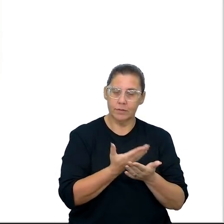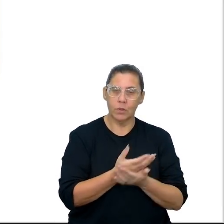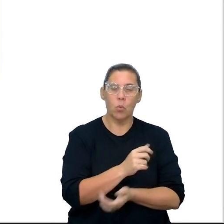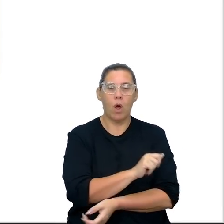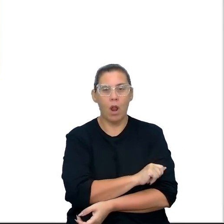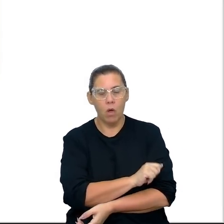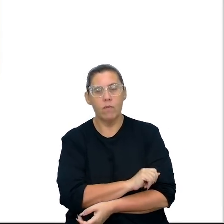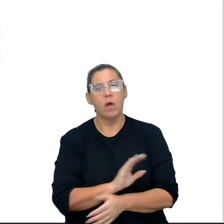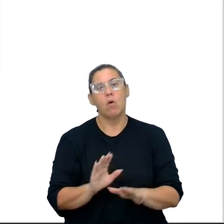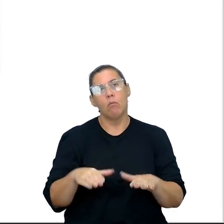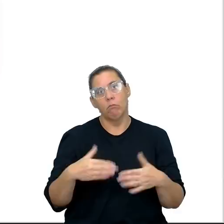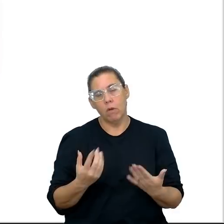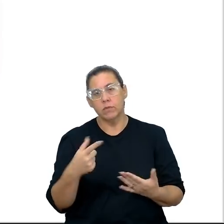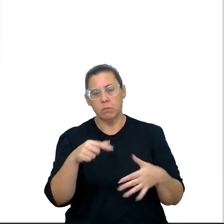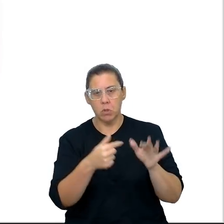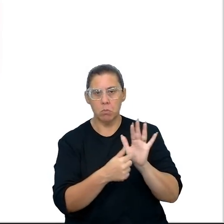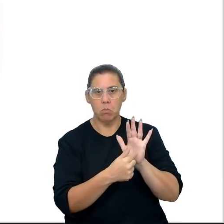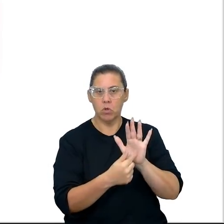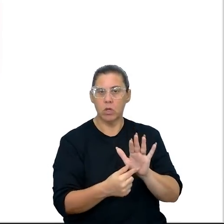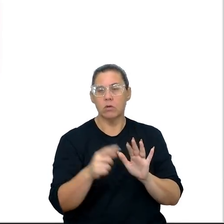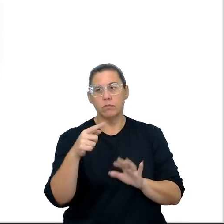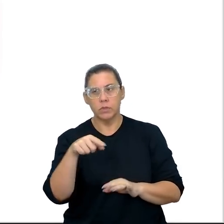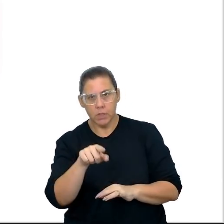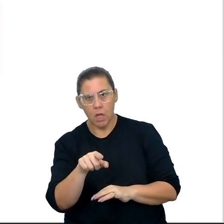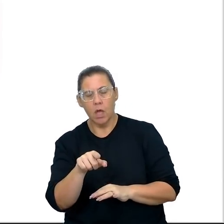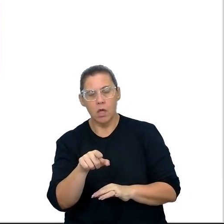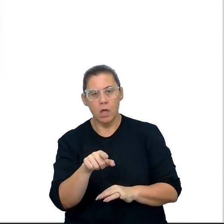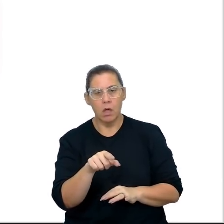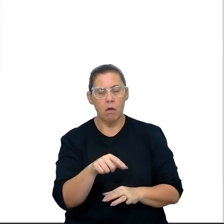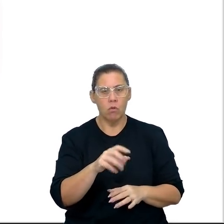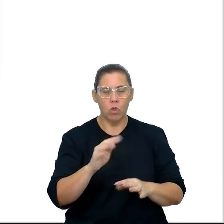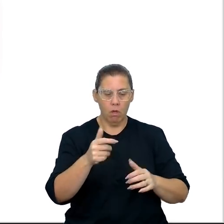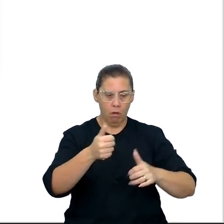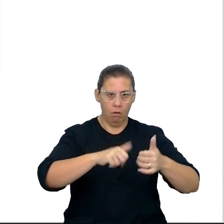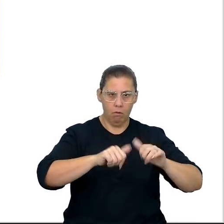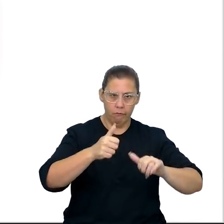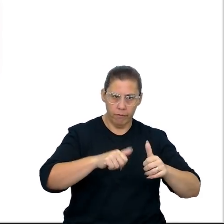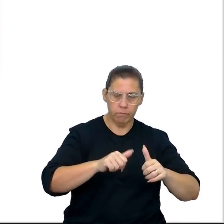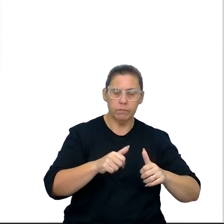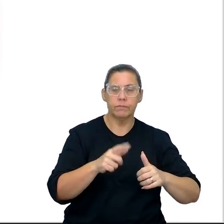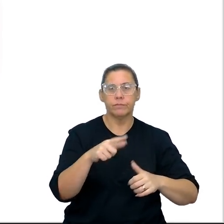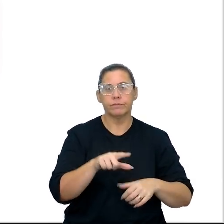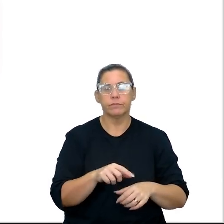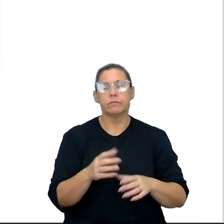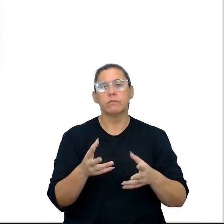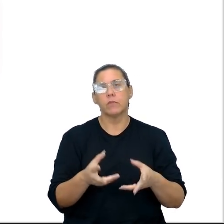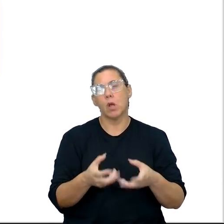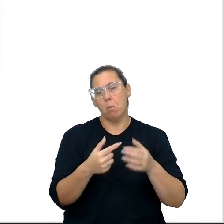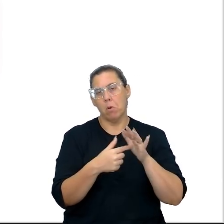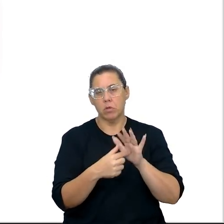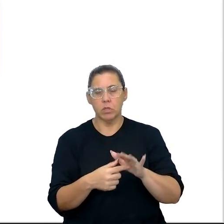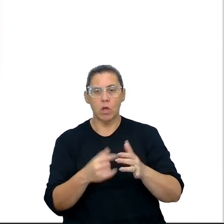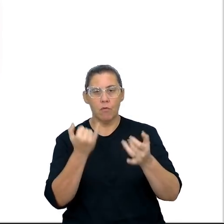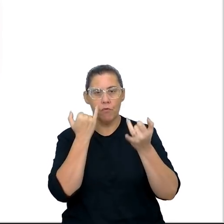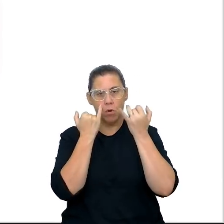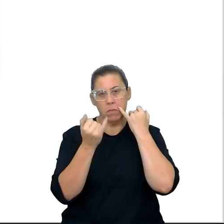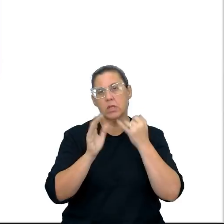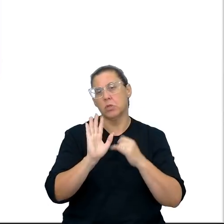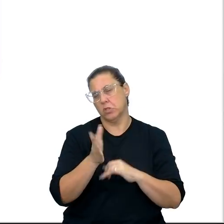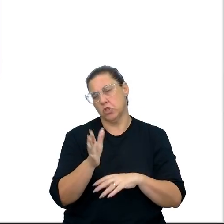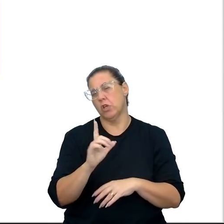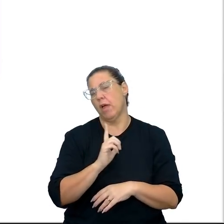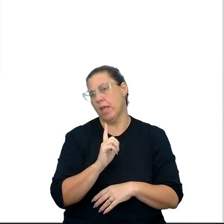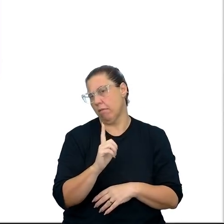pode destacar aqueles que você, a partir dessas avaliações, esses dados que você já tem disponíveis,